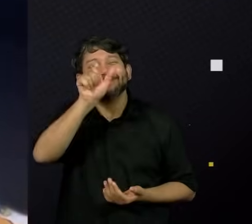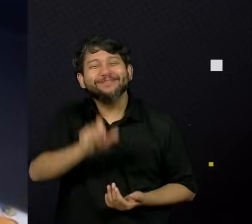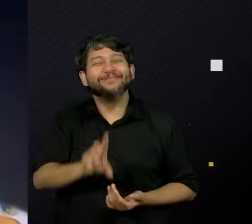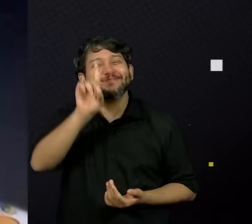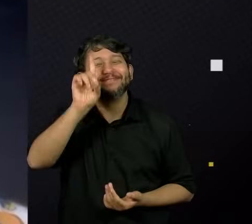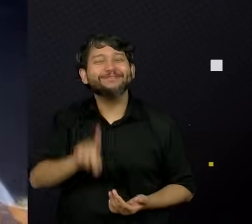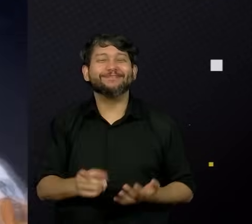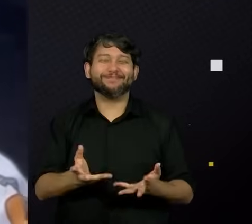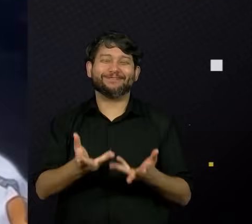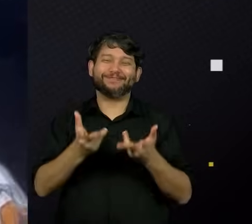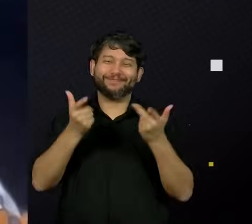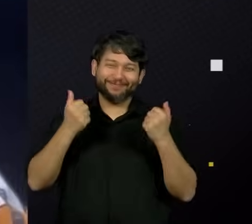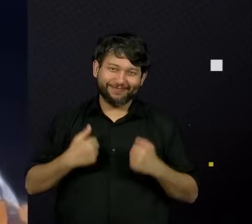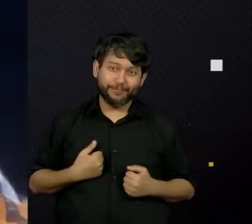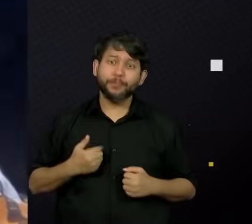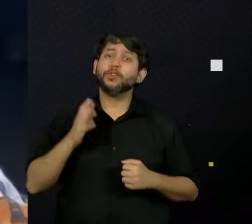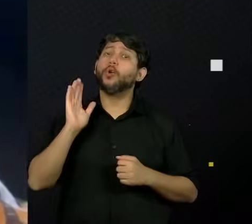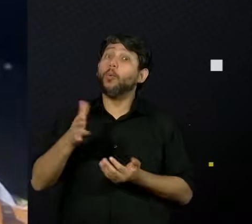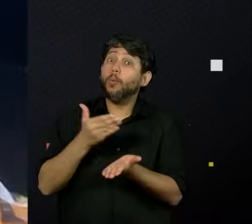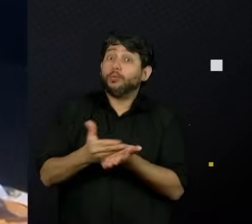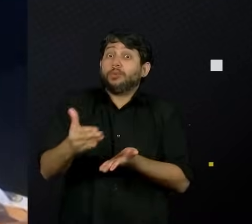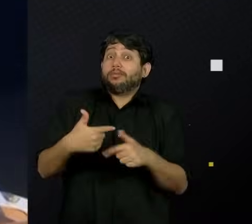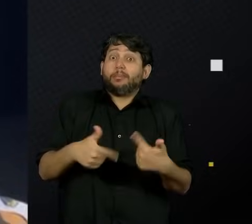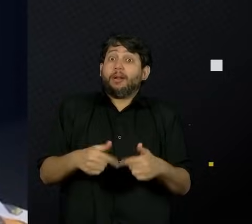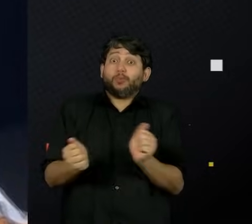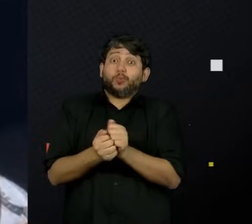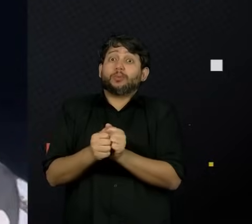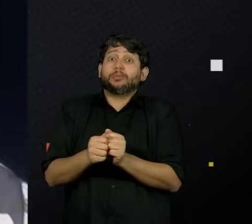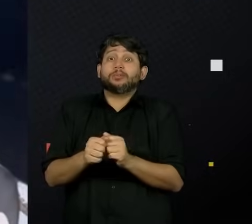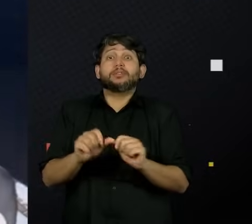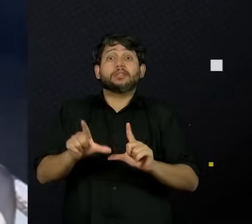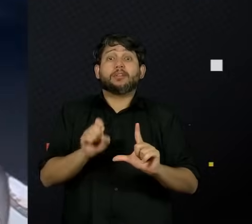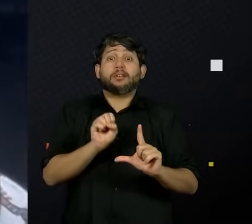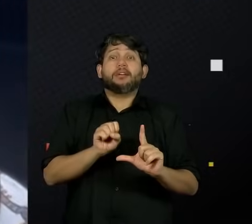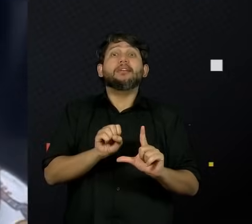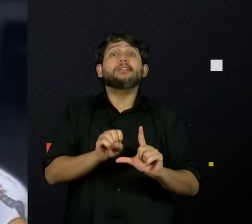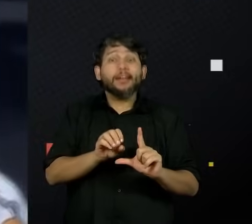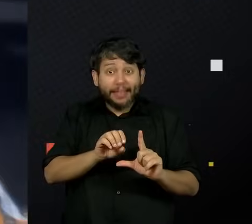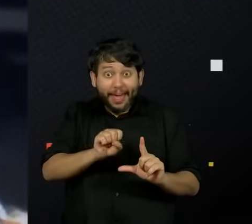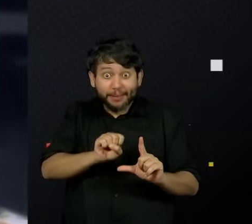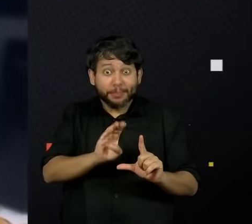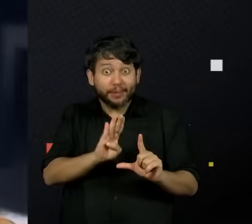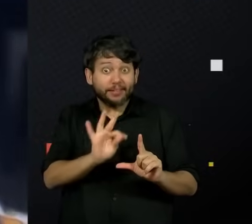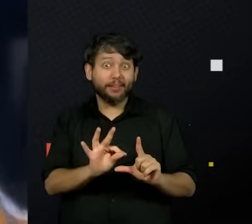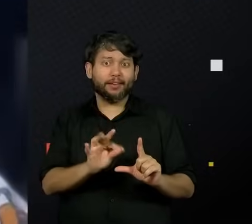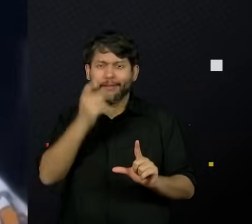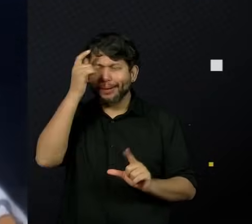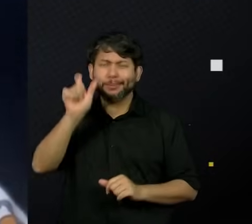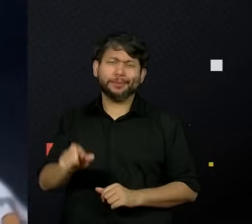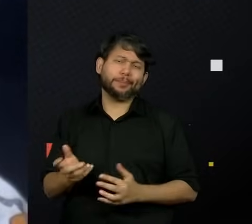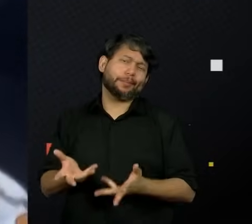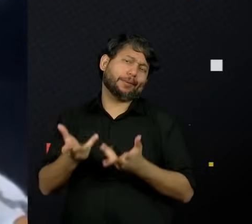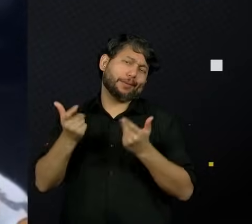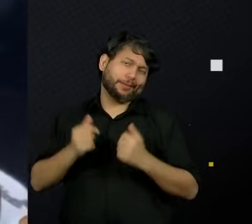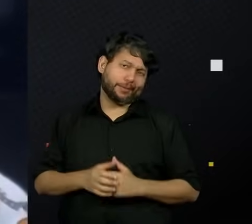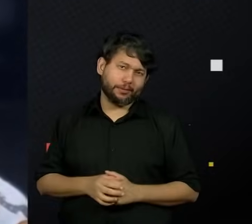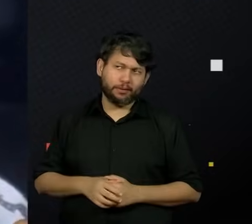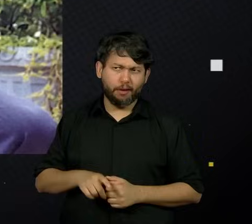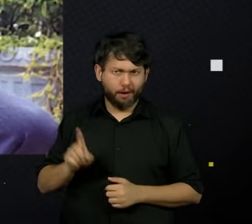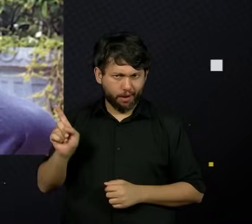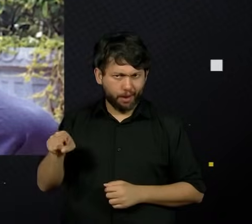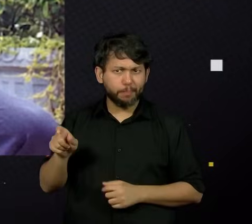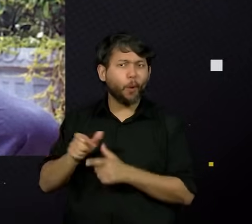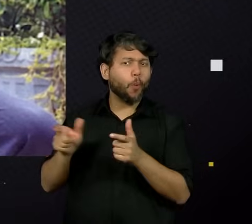diretor, comecei com ele no SBT e sempre foi muito querido. É conhecido como ligeirinho,